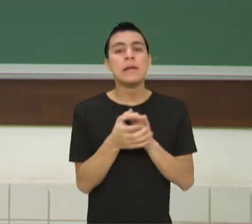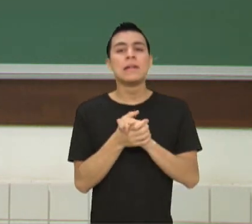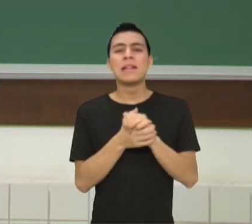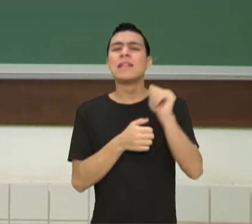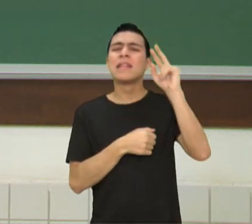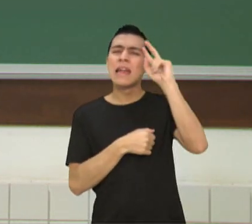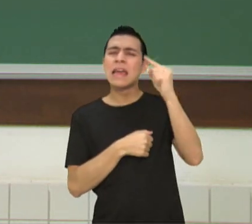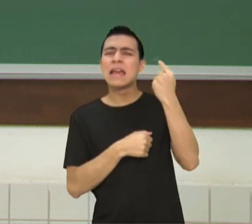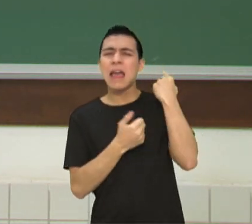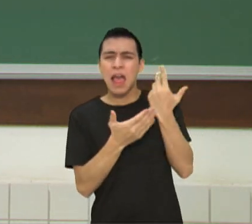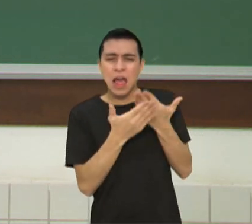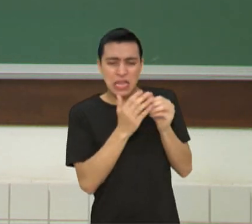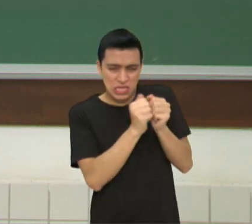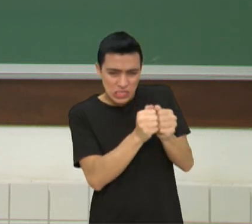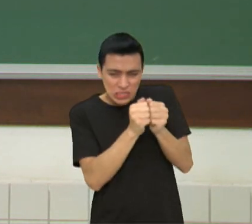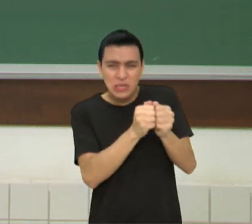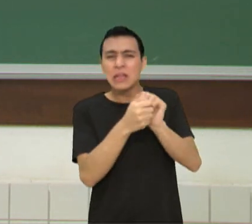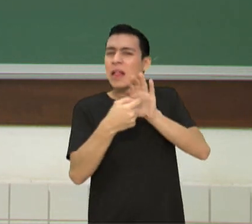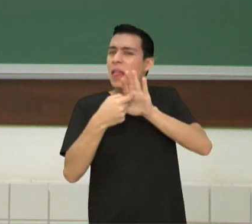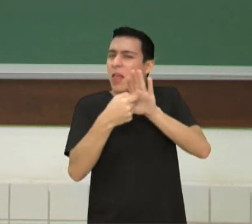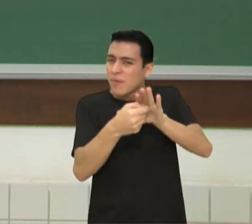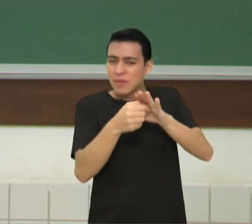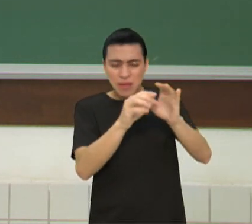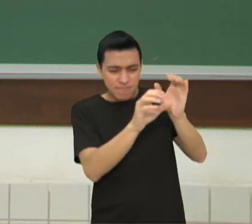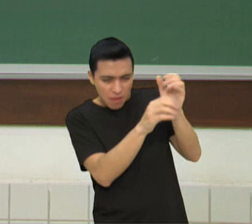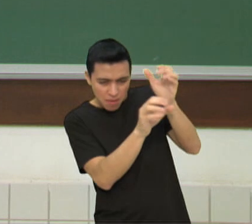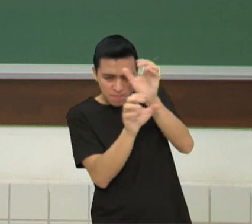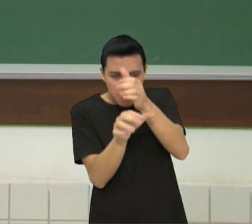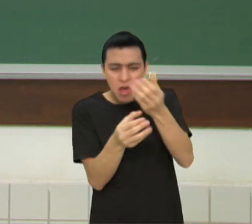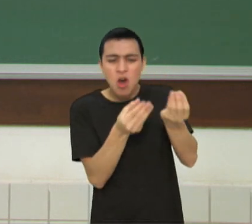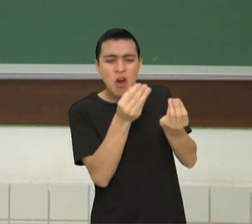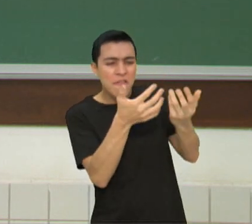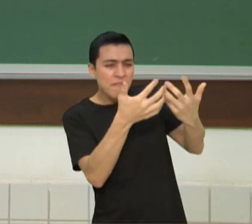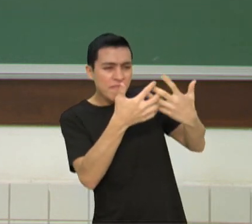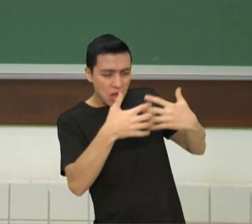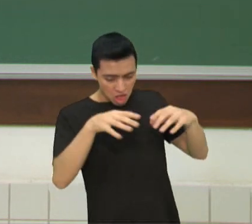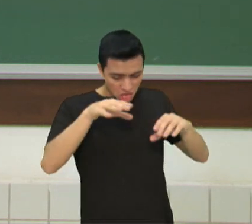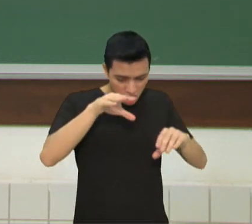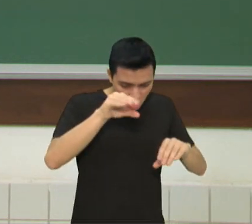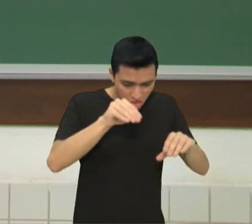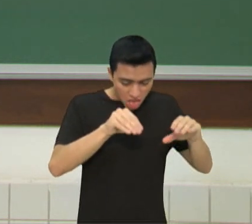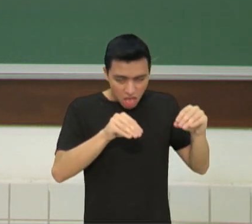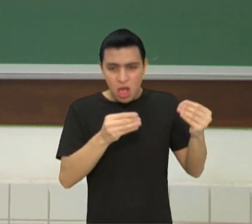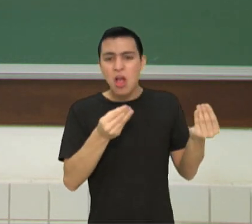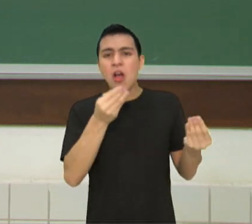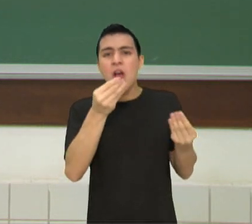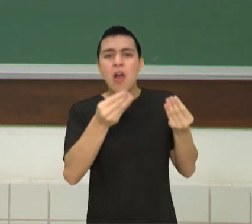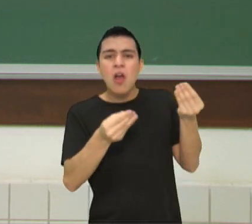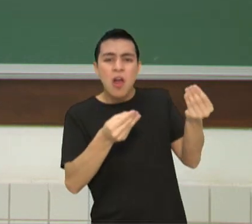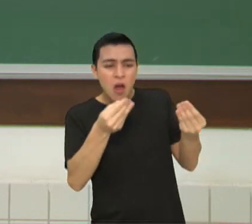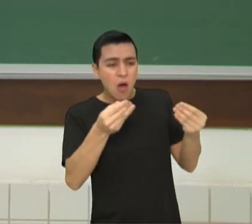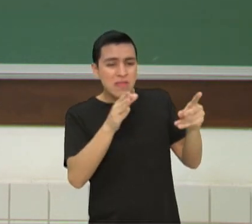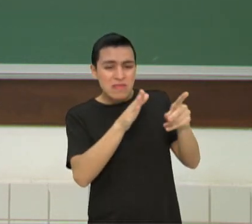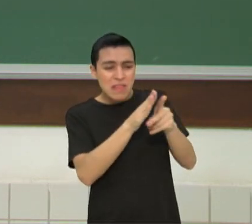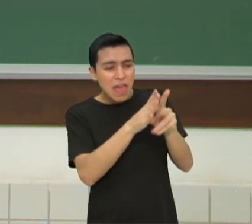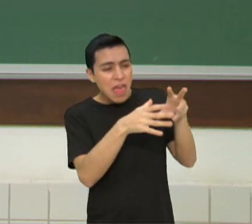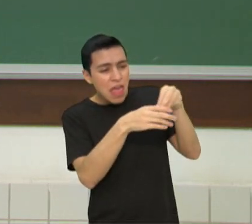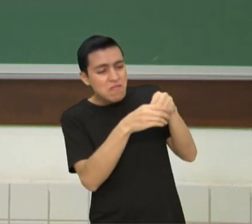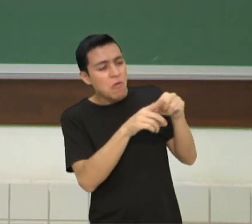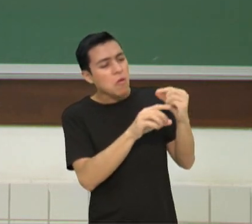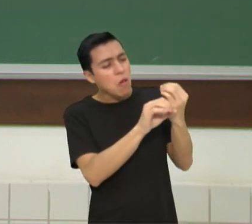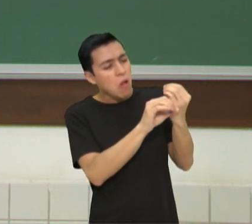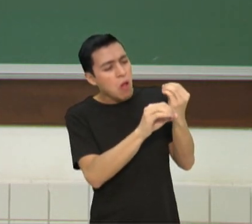ficou aqui acompanhando, fui mostrando as partes dele, como ele funcionava, mostrando as propriedades que ele